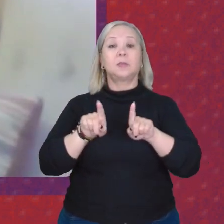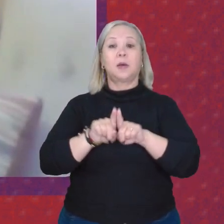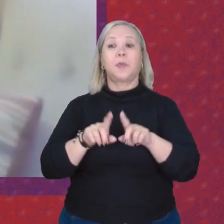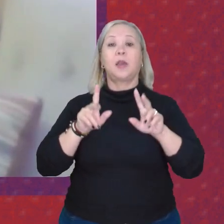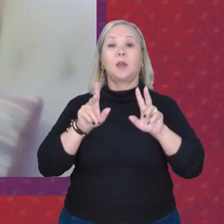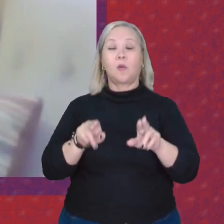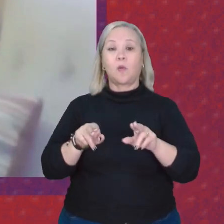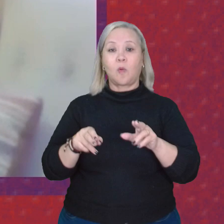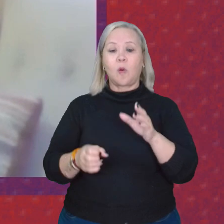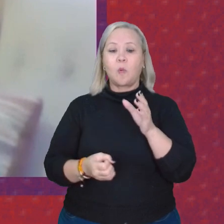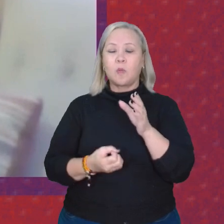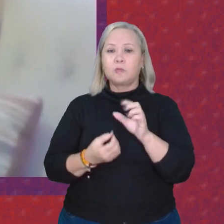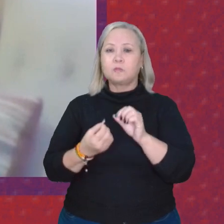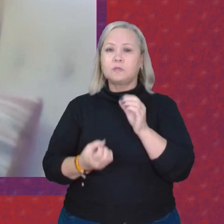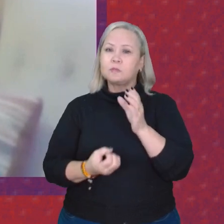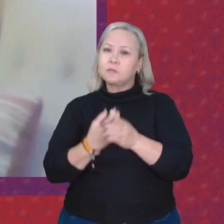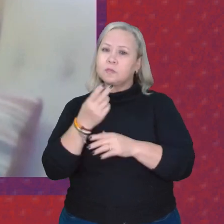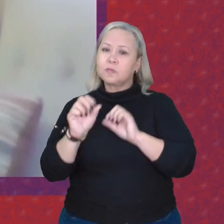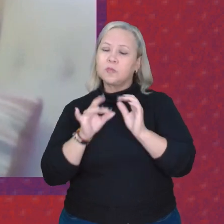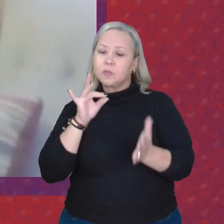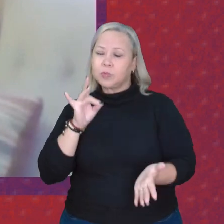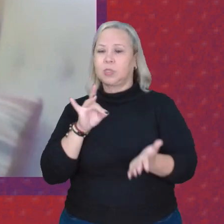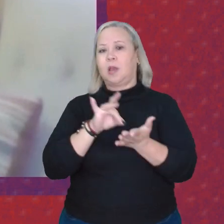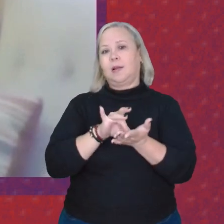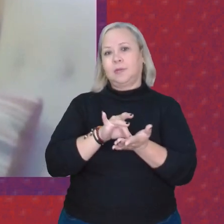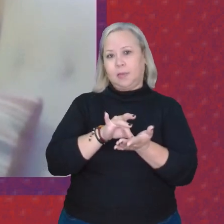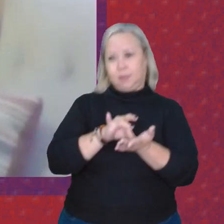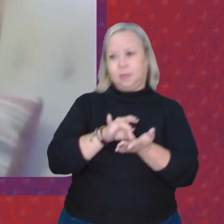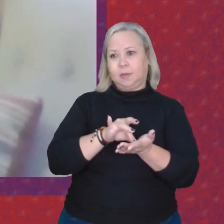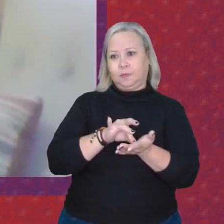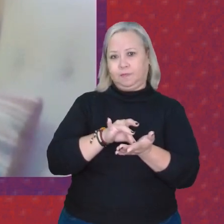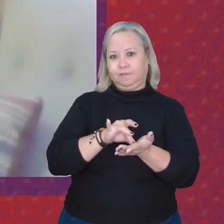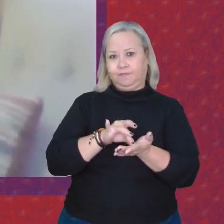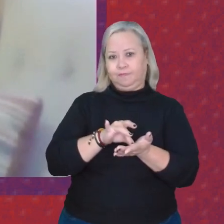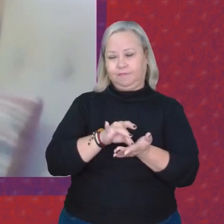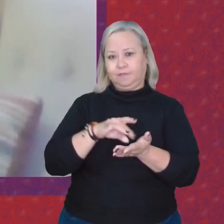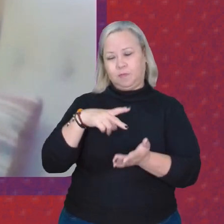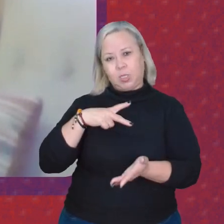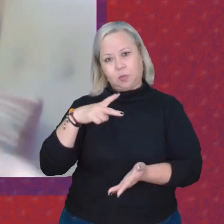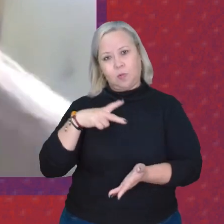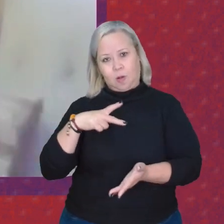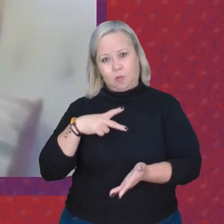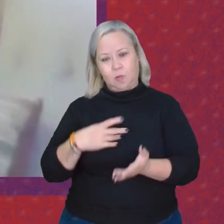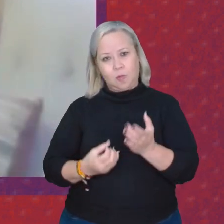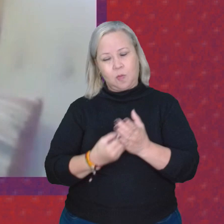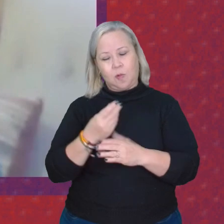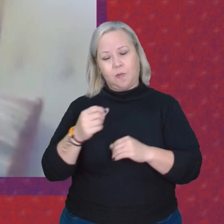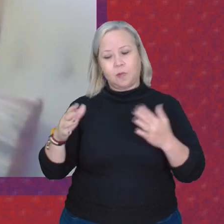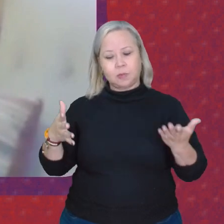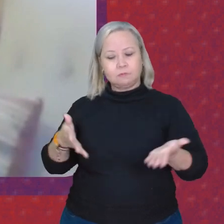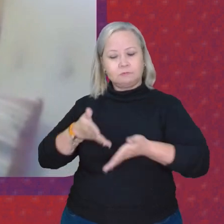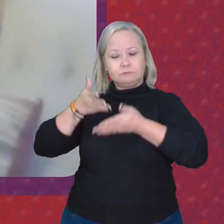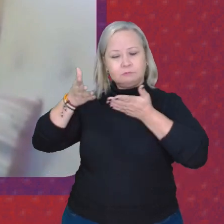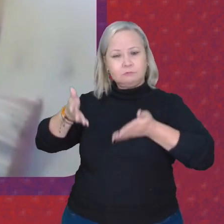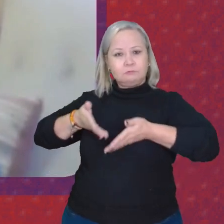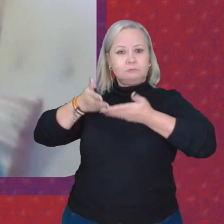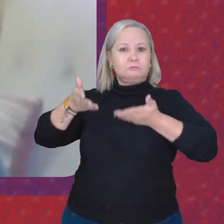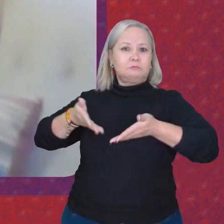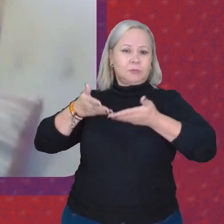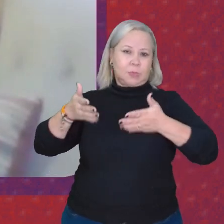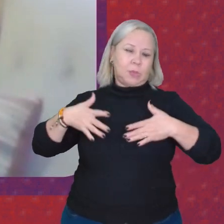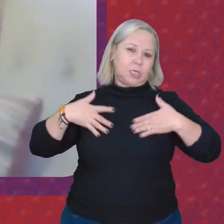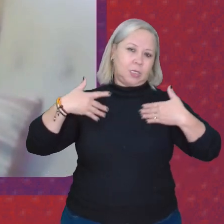uma fonte de realização, como uma fonte de inspiração,